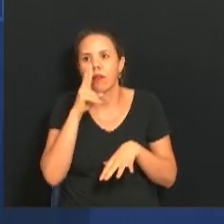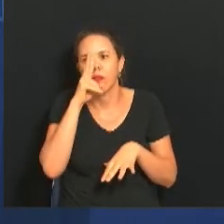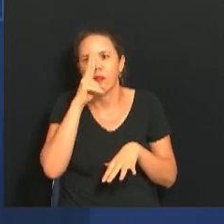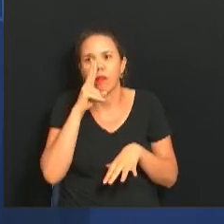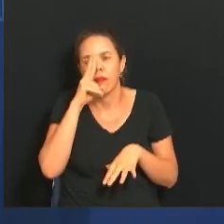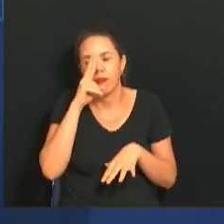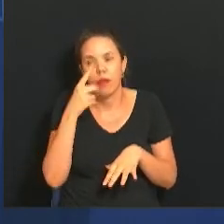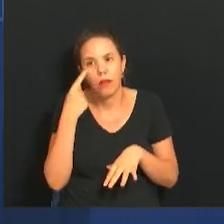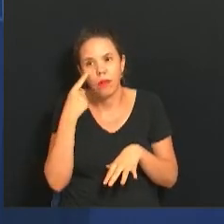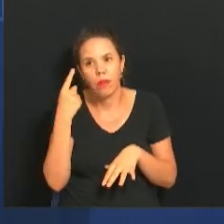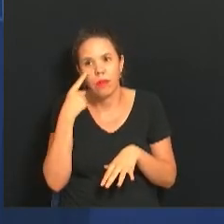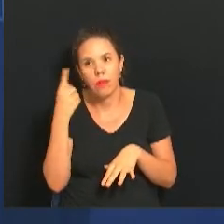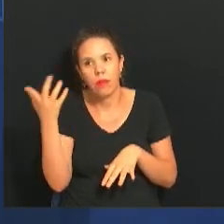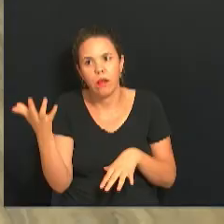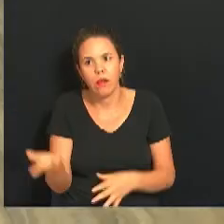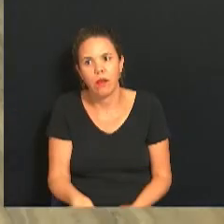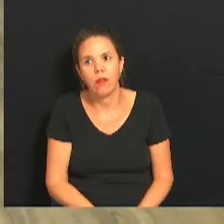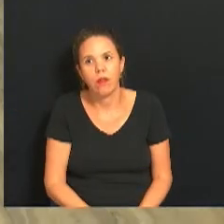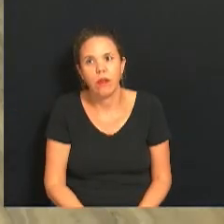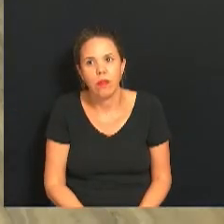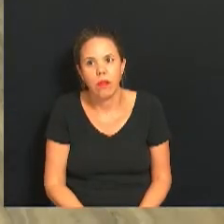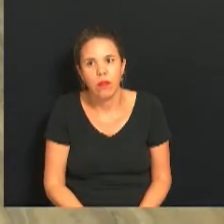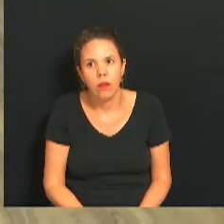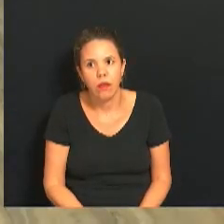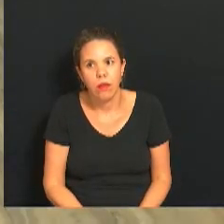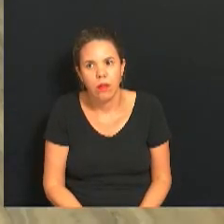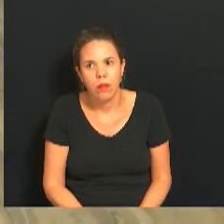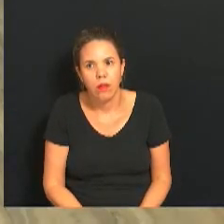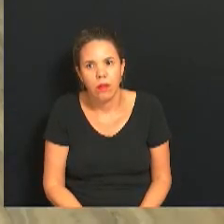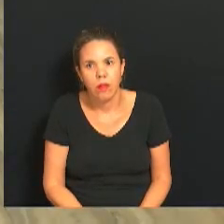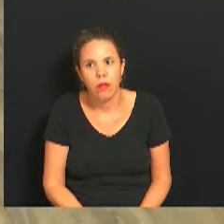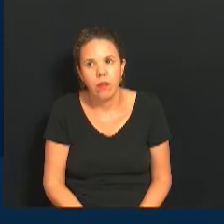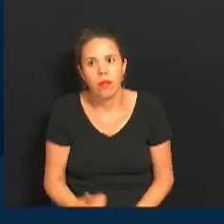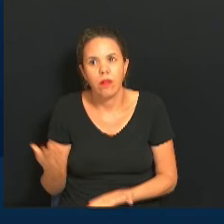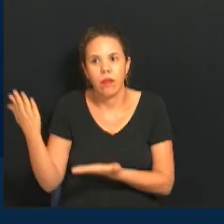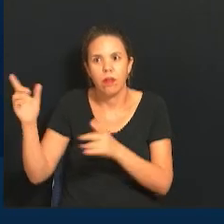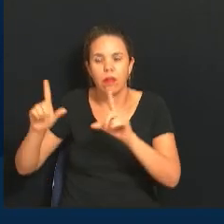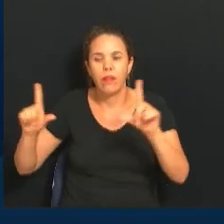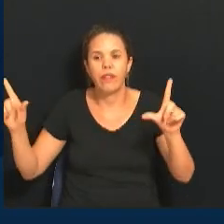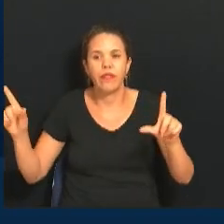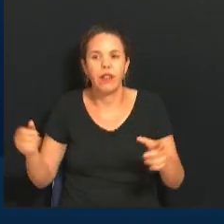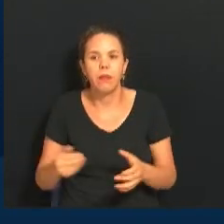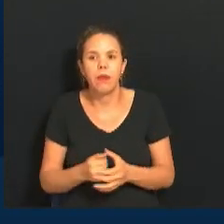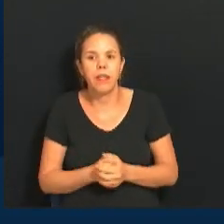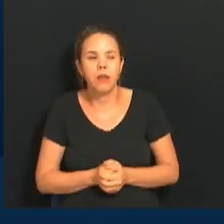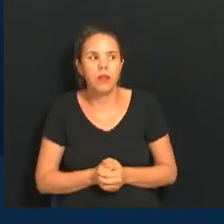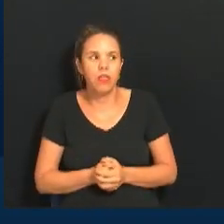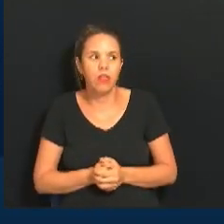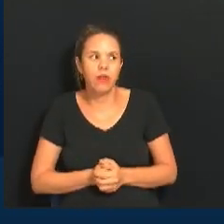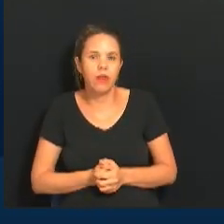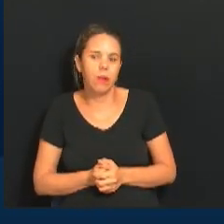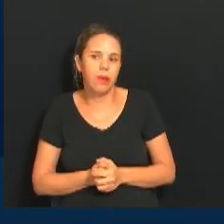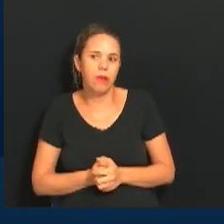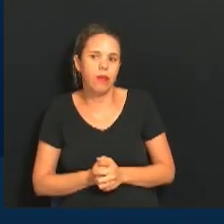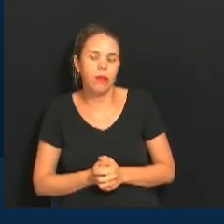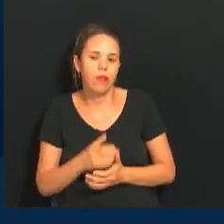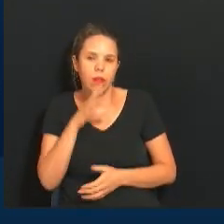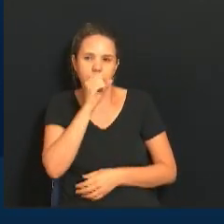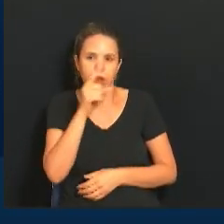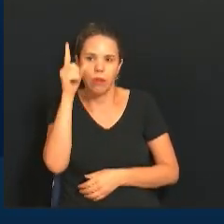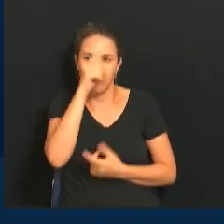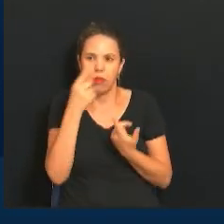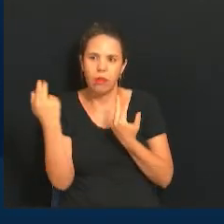então fiquem atentos. Vamos às temperaturas? Olha só, elas já estão aqui na minha tela. Tanto no sábado quanto no domingo nós